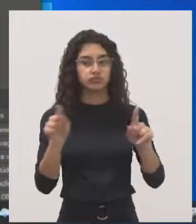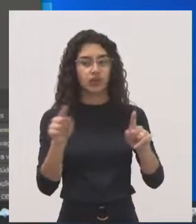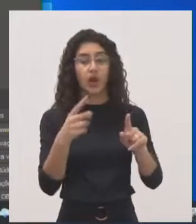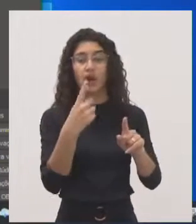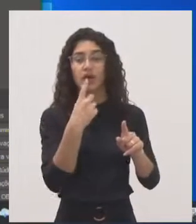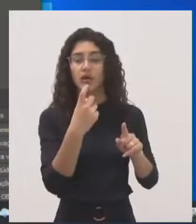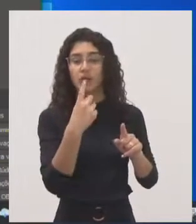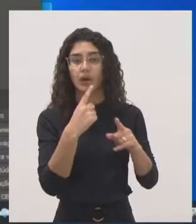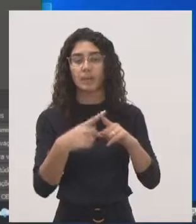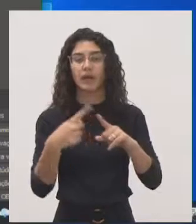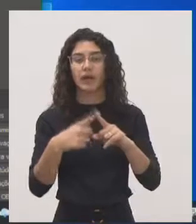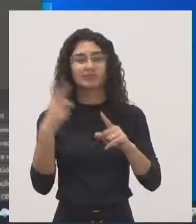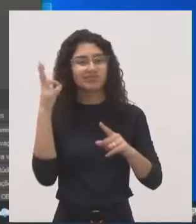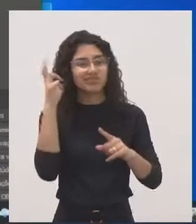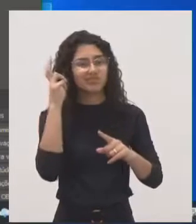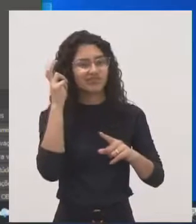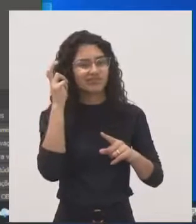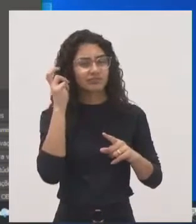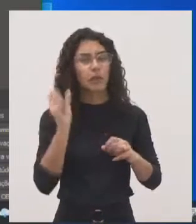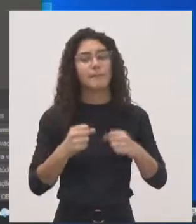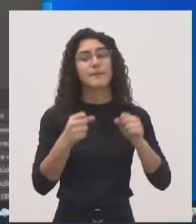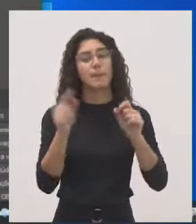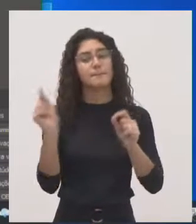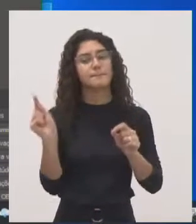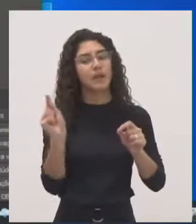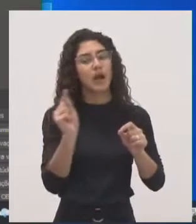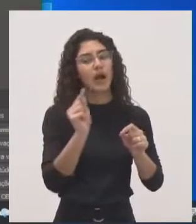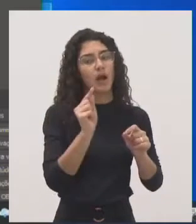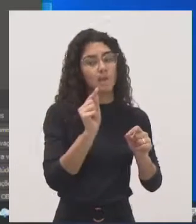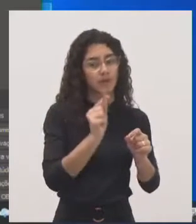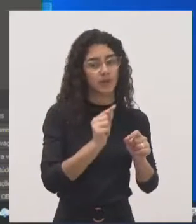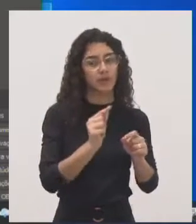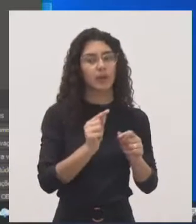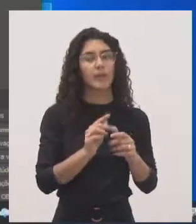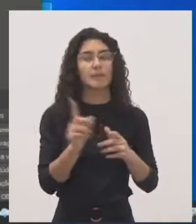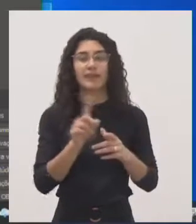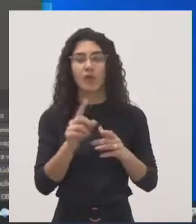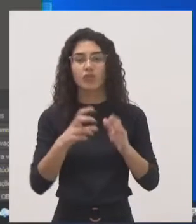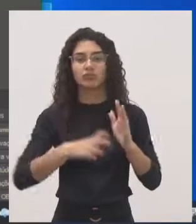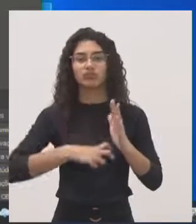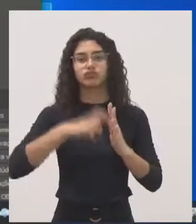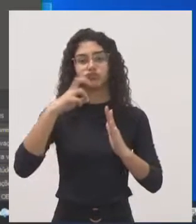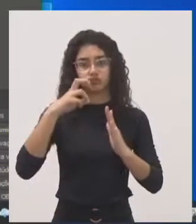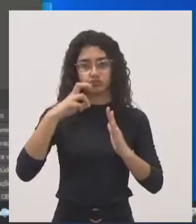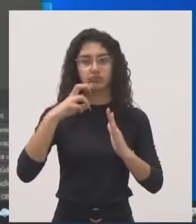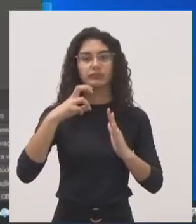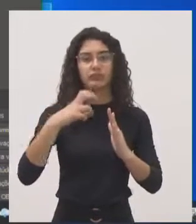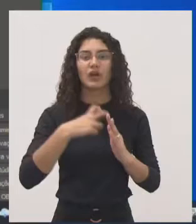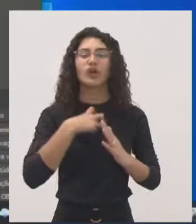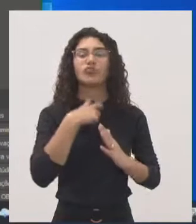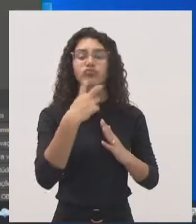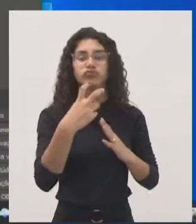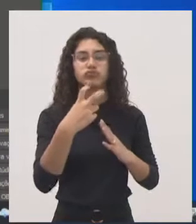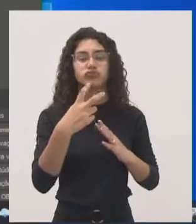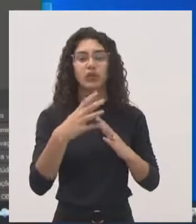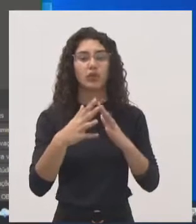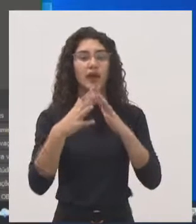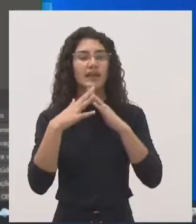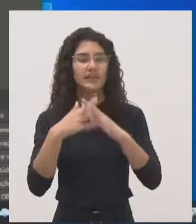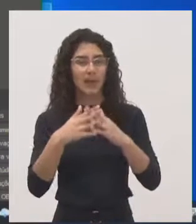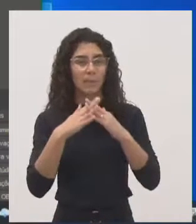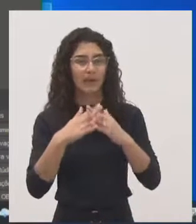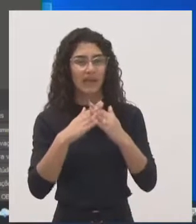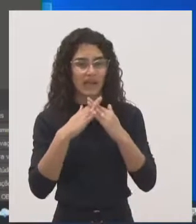está saturando. Você pode trazer ele um pouquinho para baixo para ele não estourar e não atrapalhar